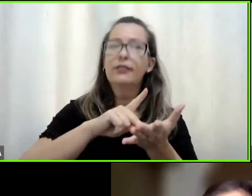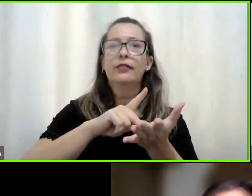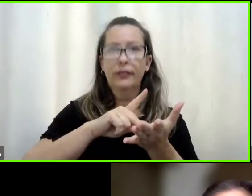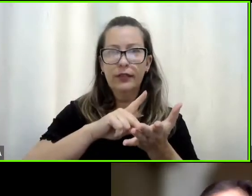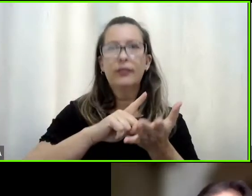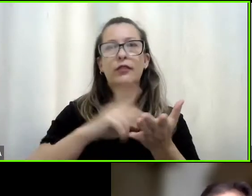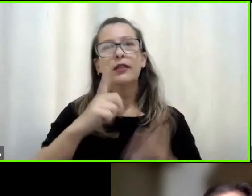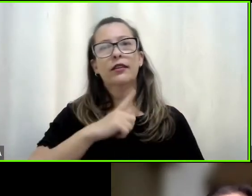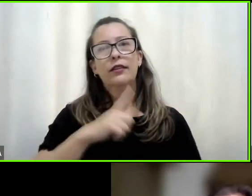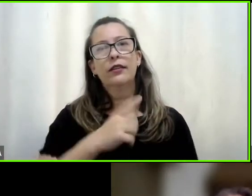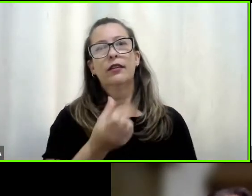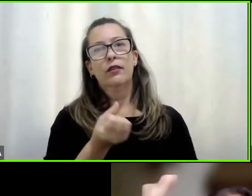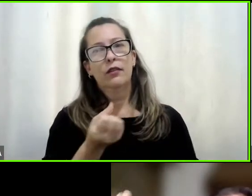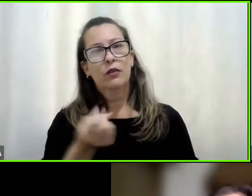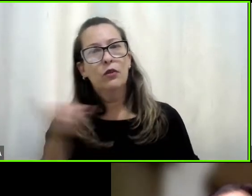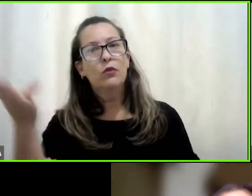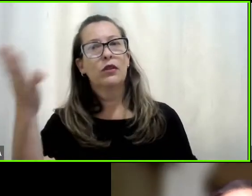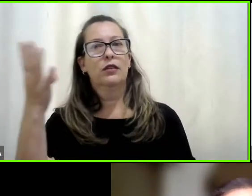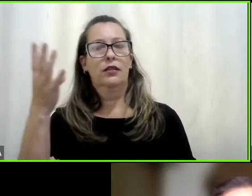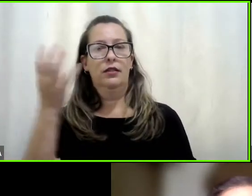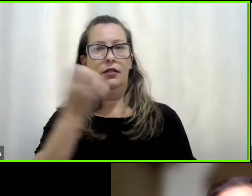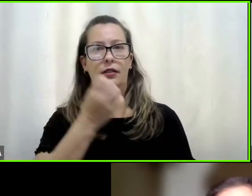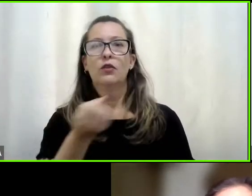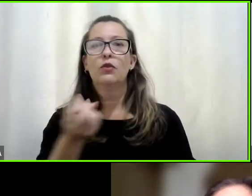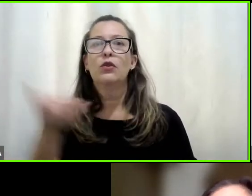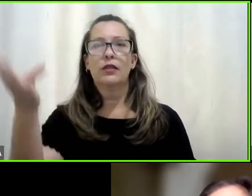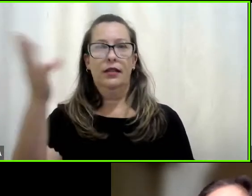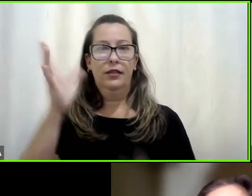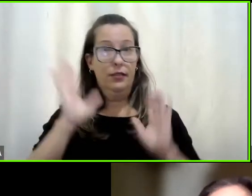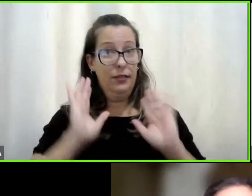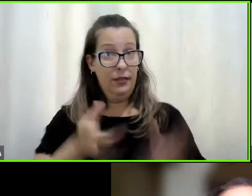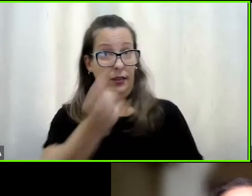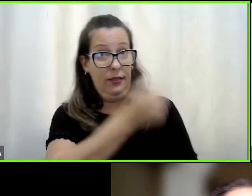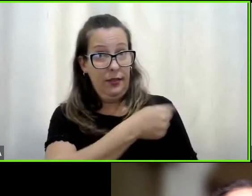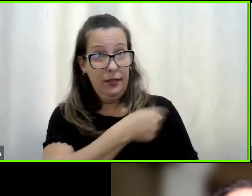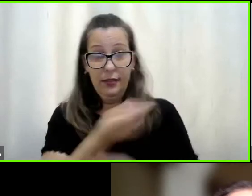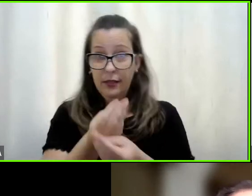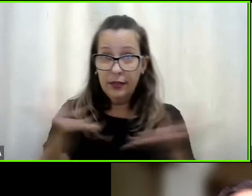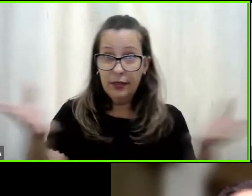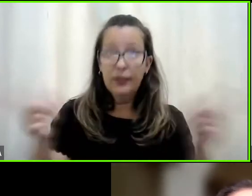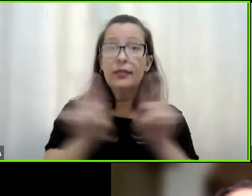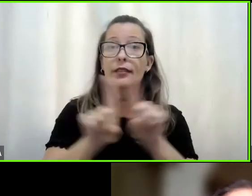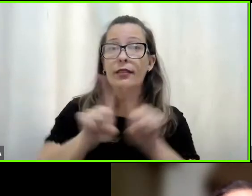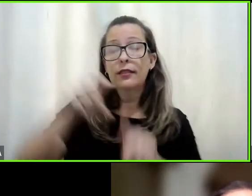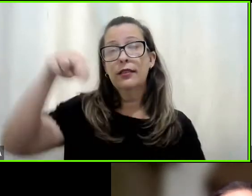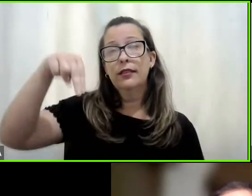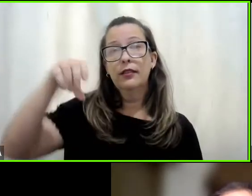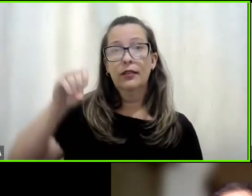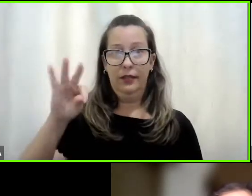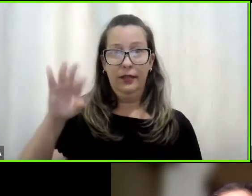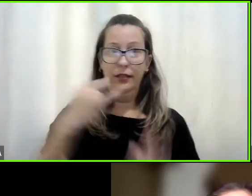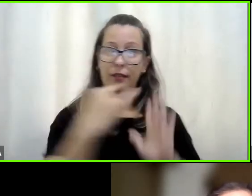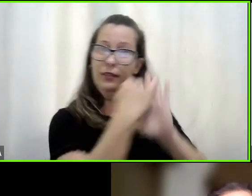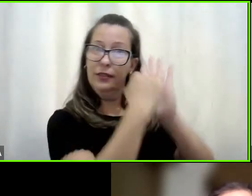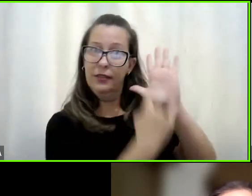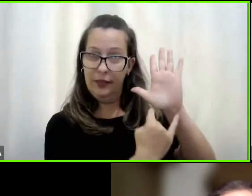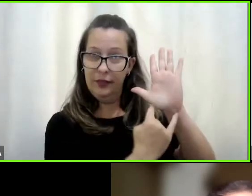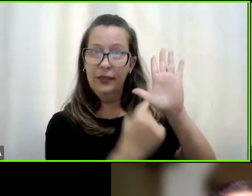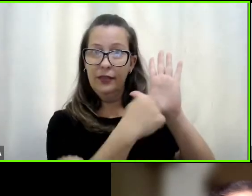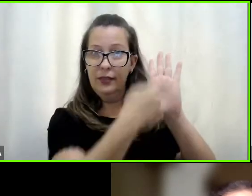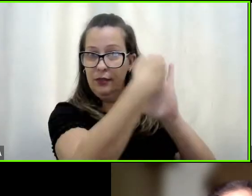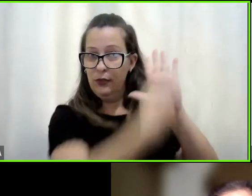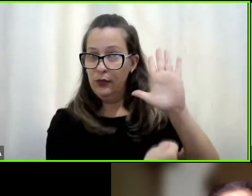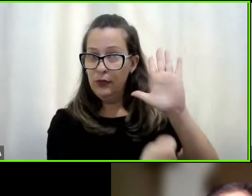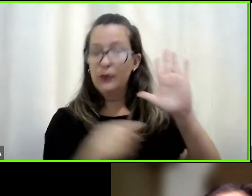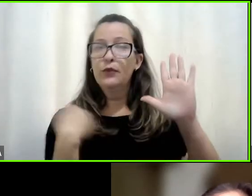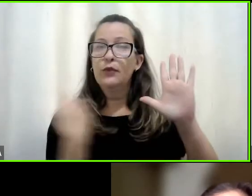número, primeiro com um número de vacinas já entregues e uma nota também de texto que a gente encaminha para